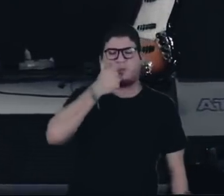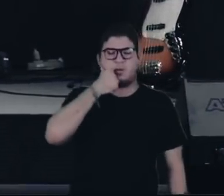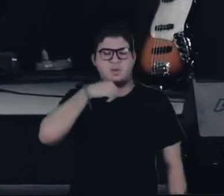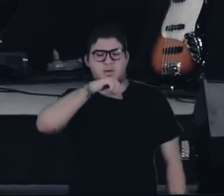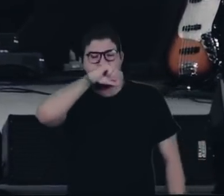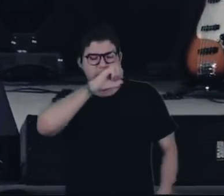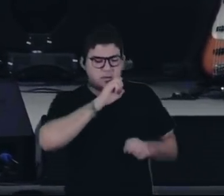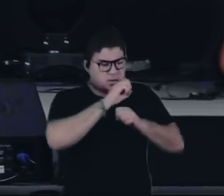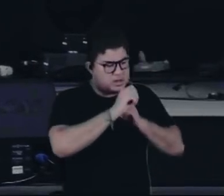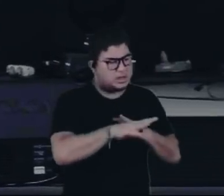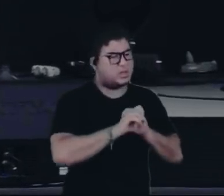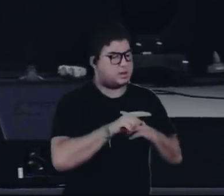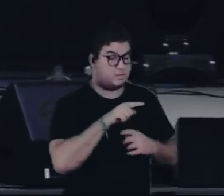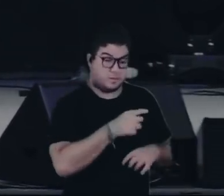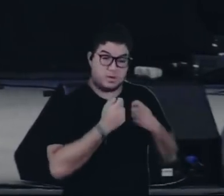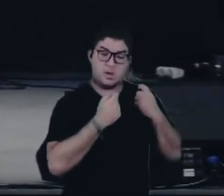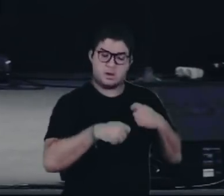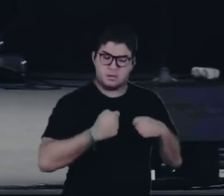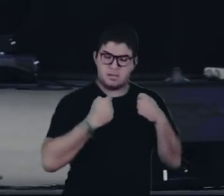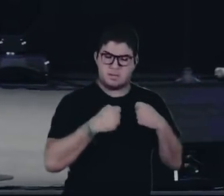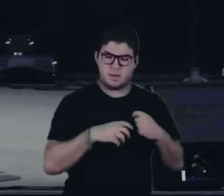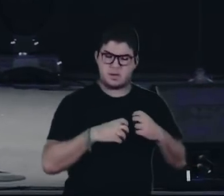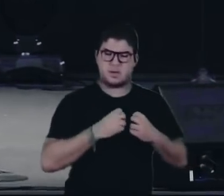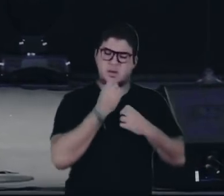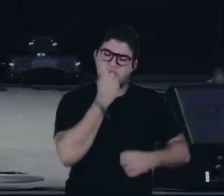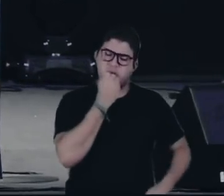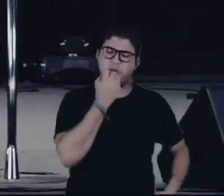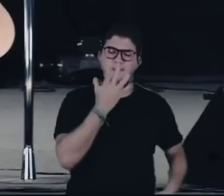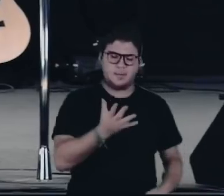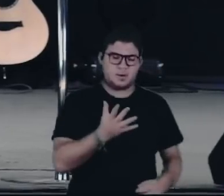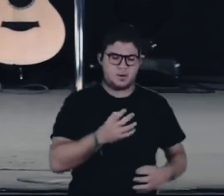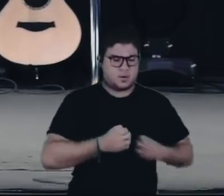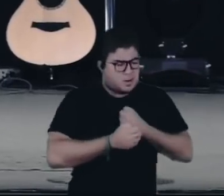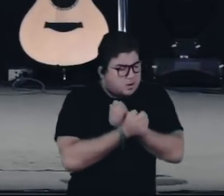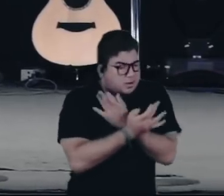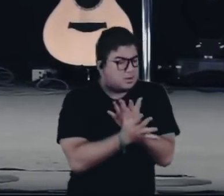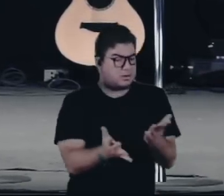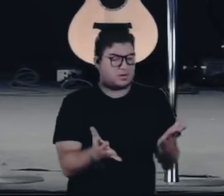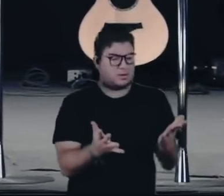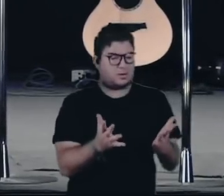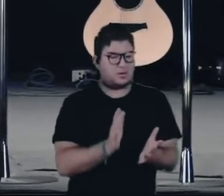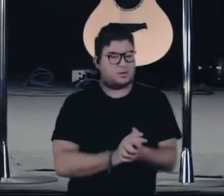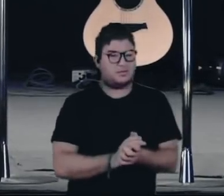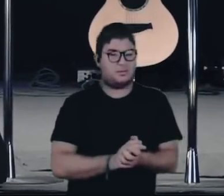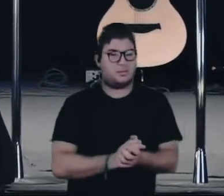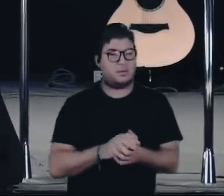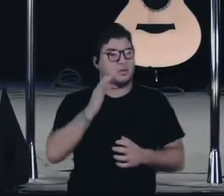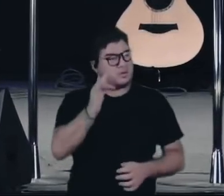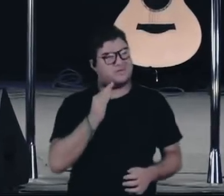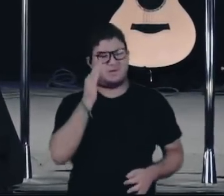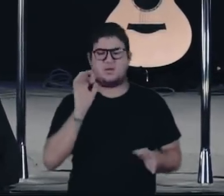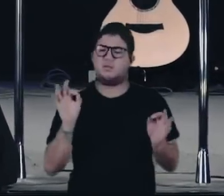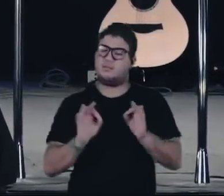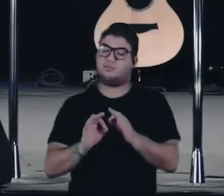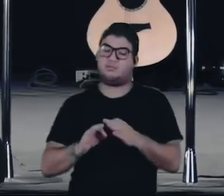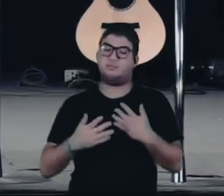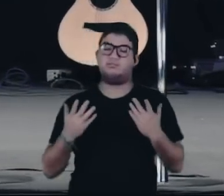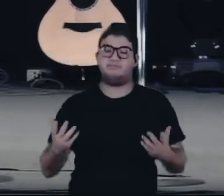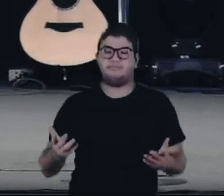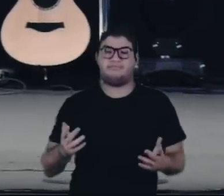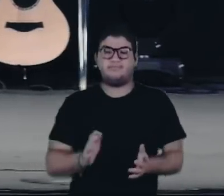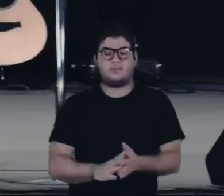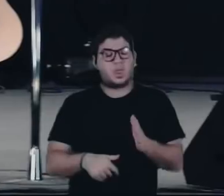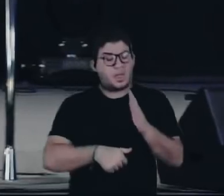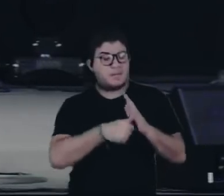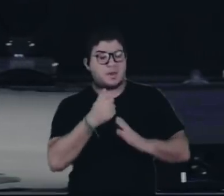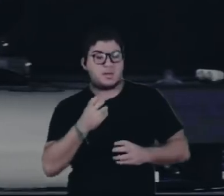ensinem que ela precisa ser generosa, não é geralmente assim que acontece. Às vezes a